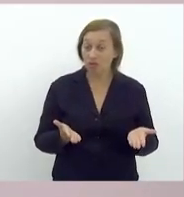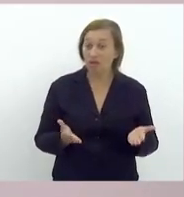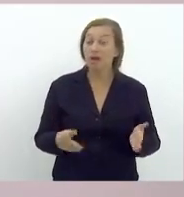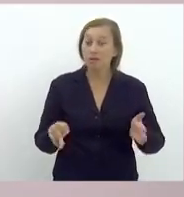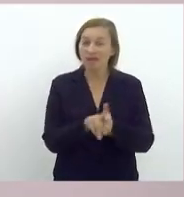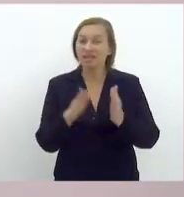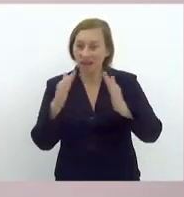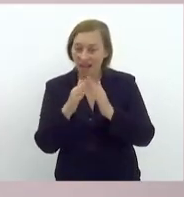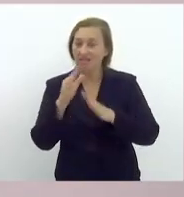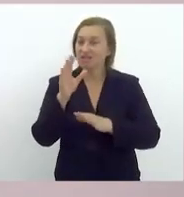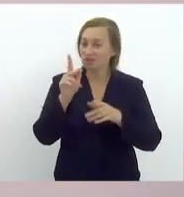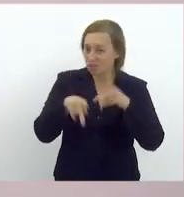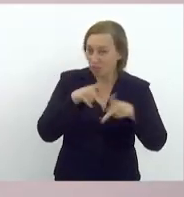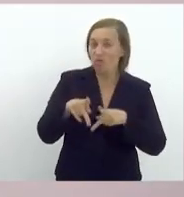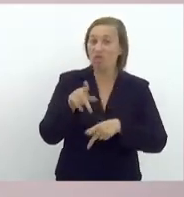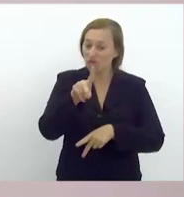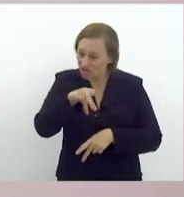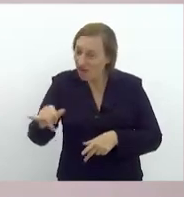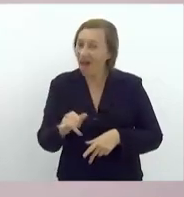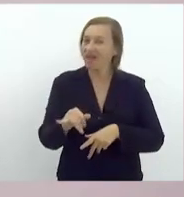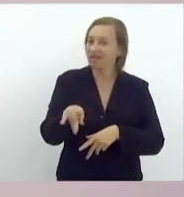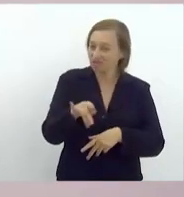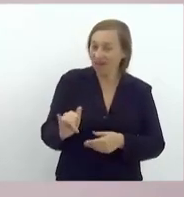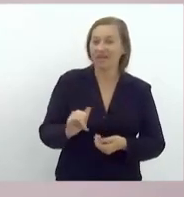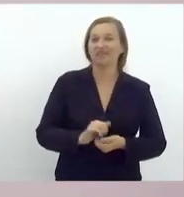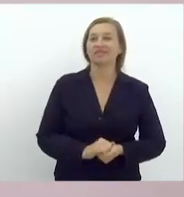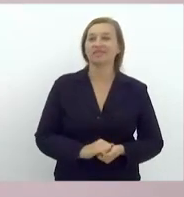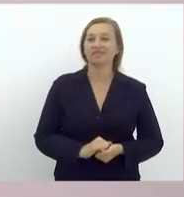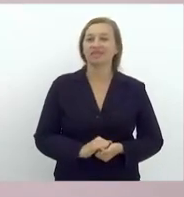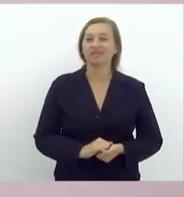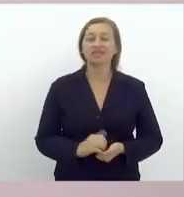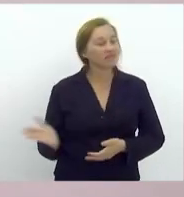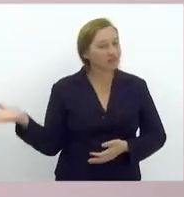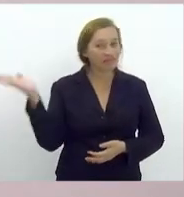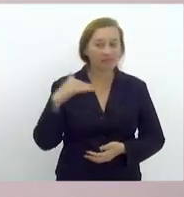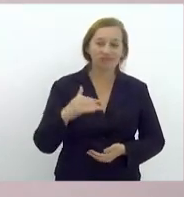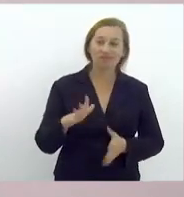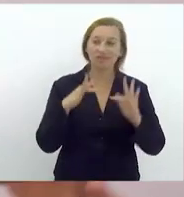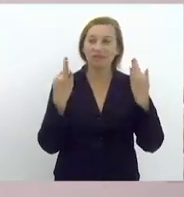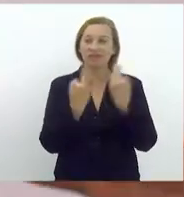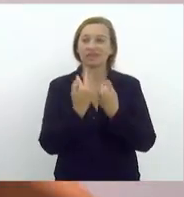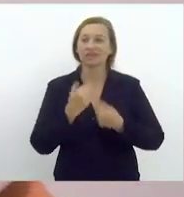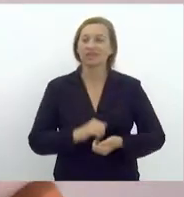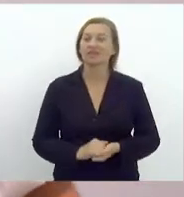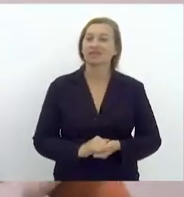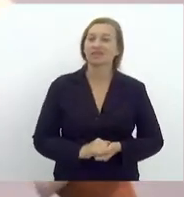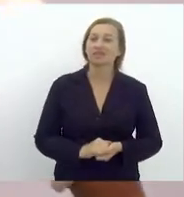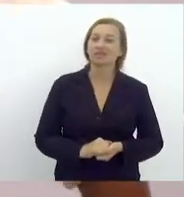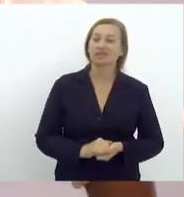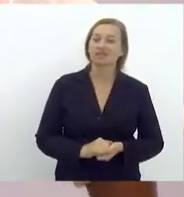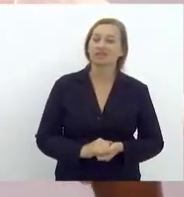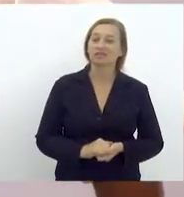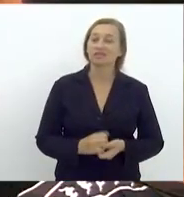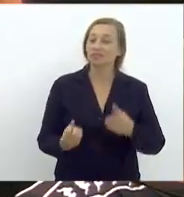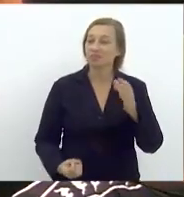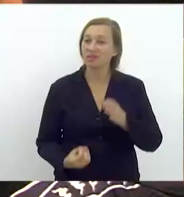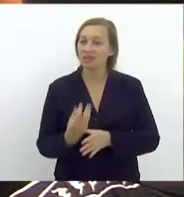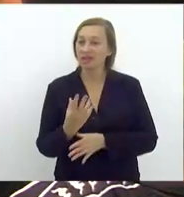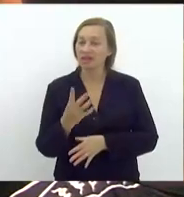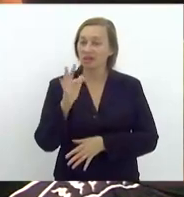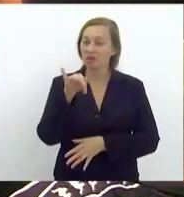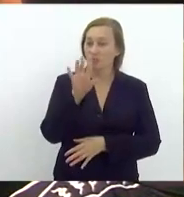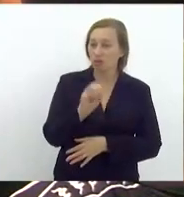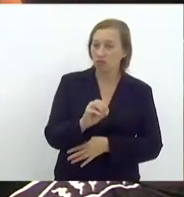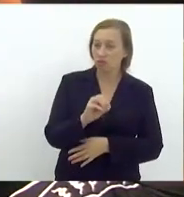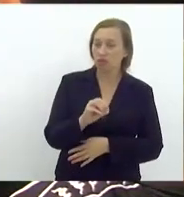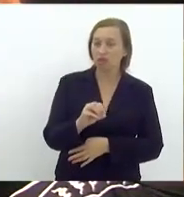do povo hoje vai hoje vai vamos lá então família a frente que está sendo fundada eu sou